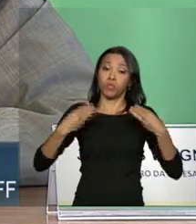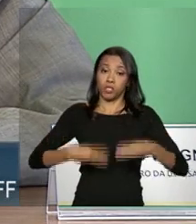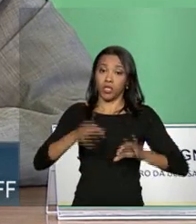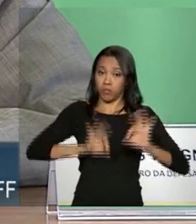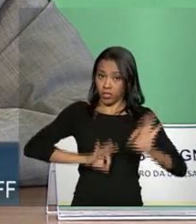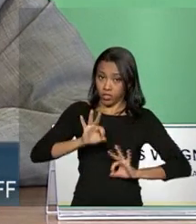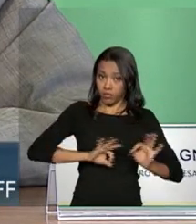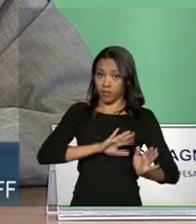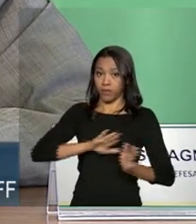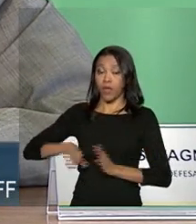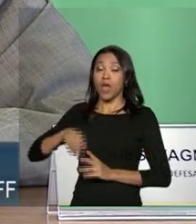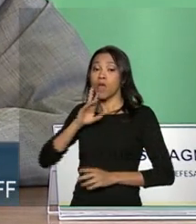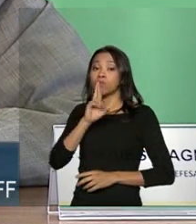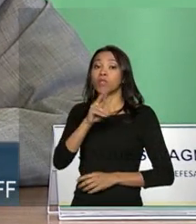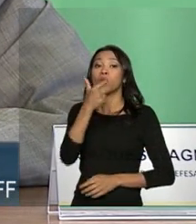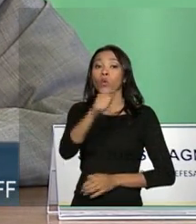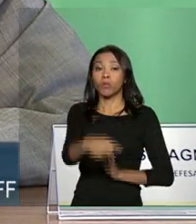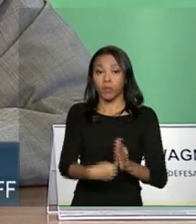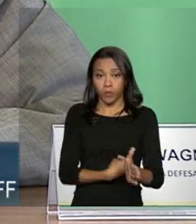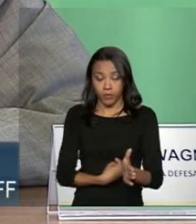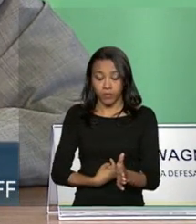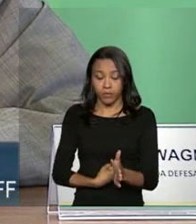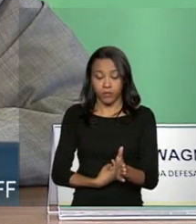outra pergunta sua foi...